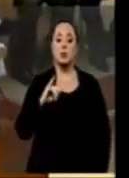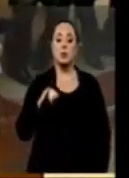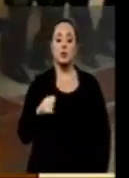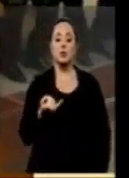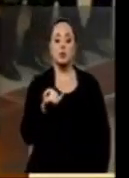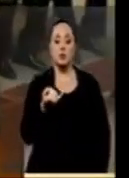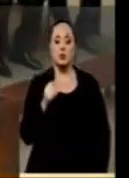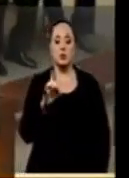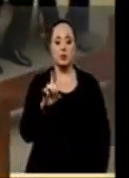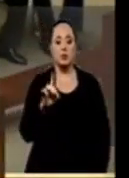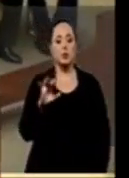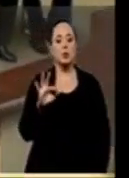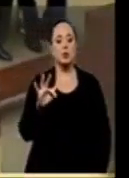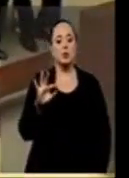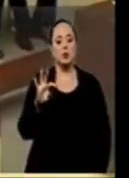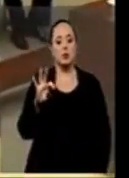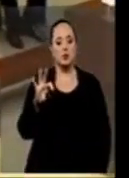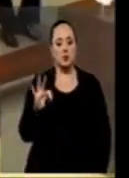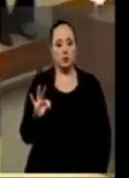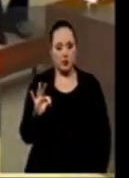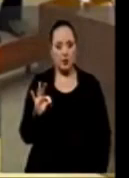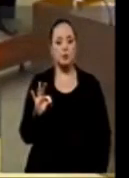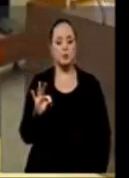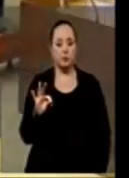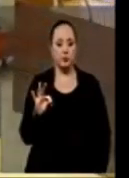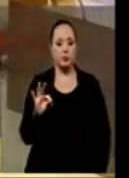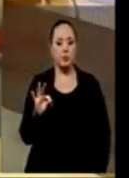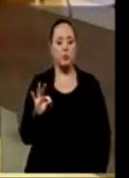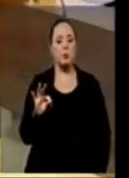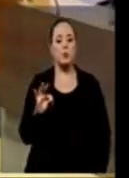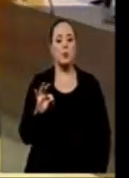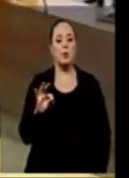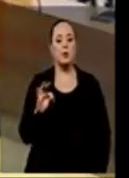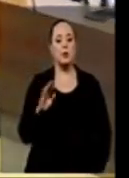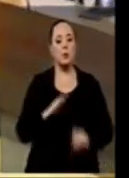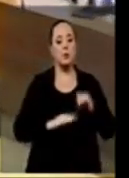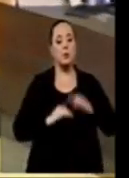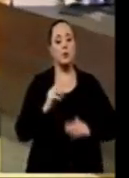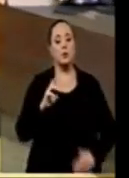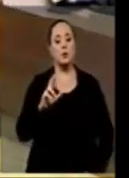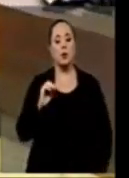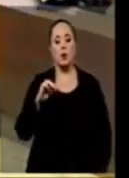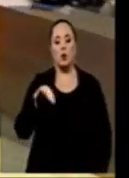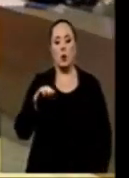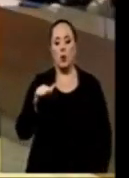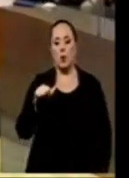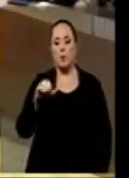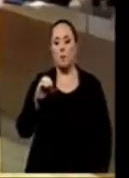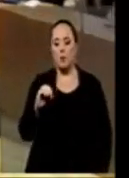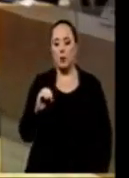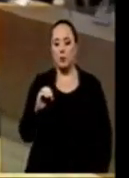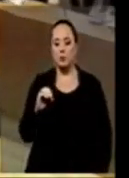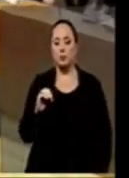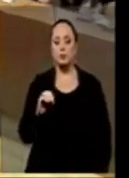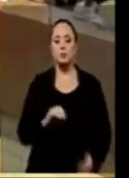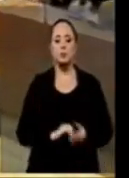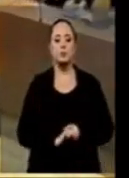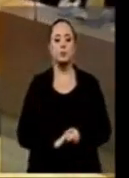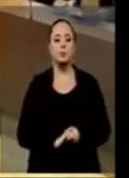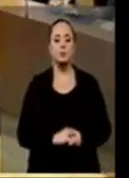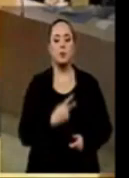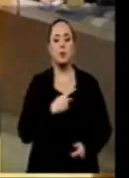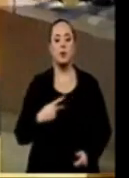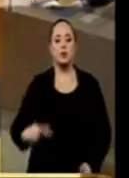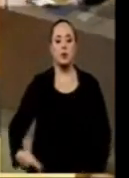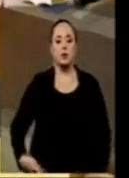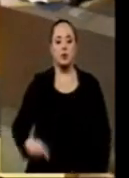do distrito federal e dos territórios desembargador romão oliveira presidente do